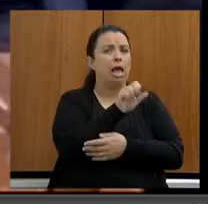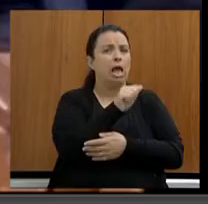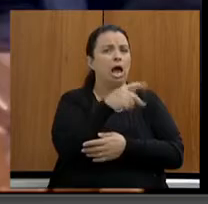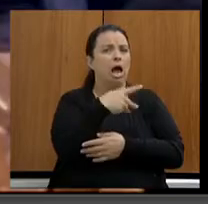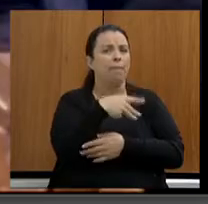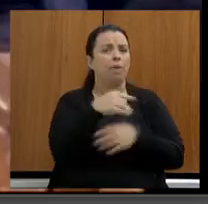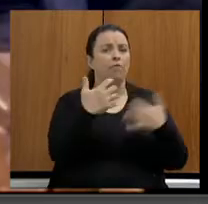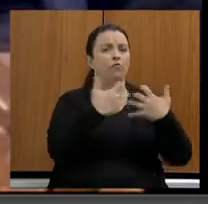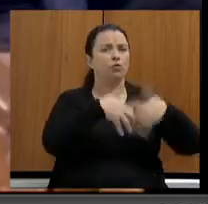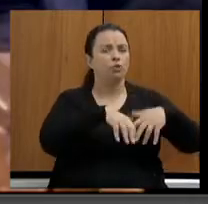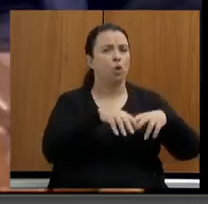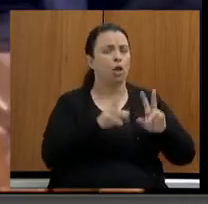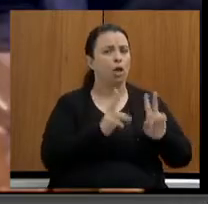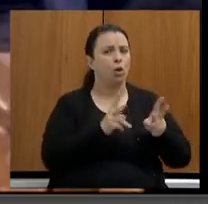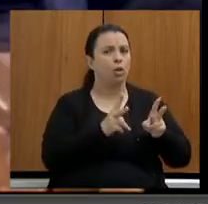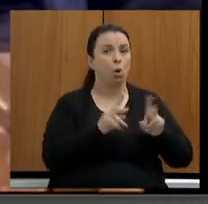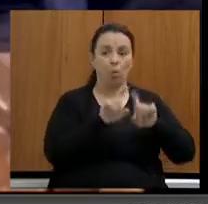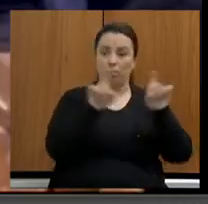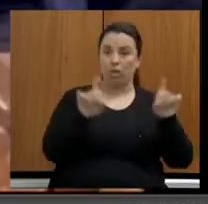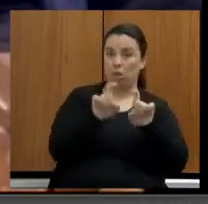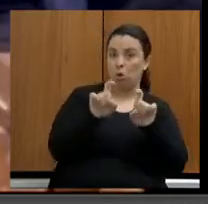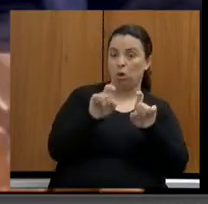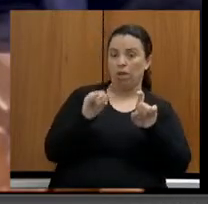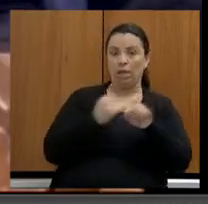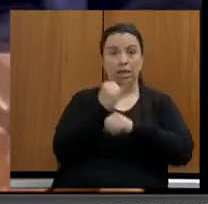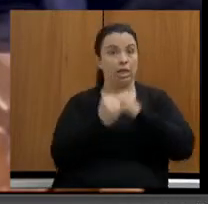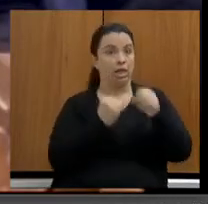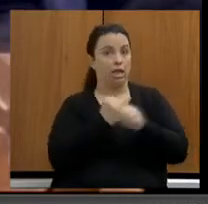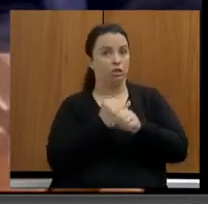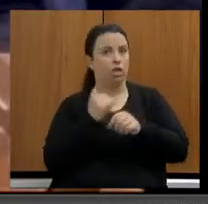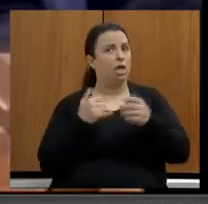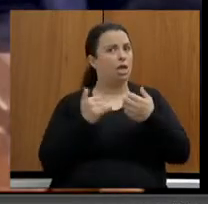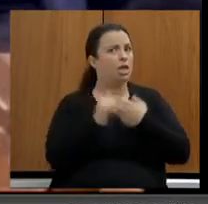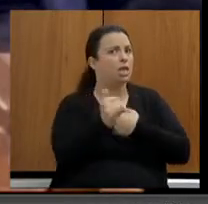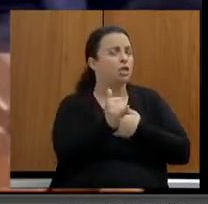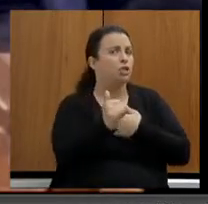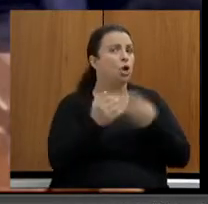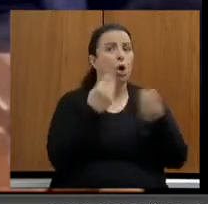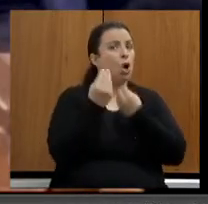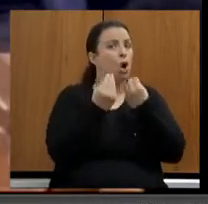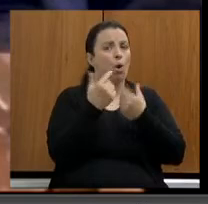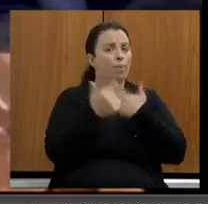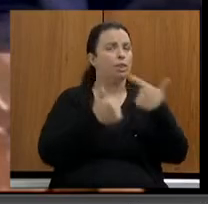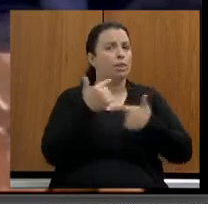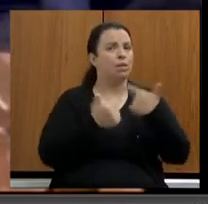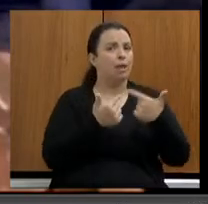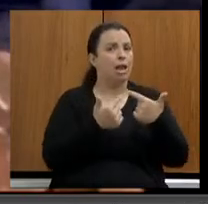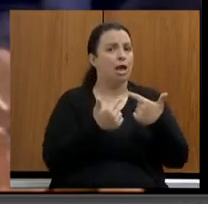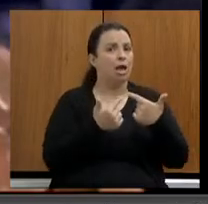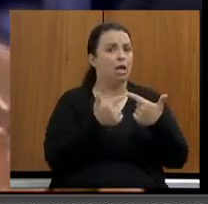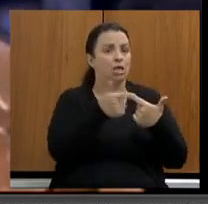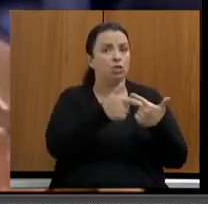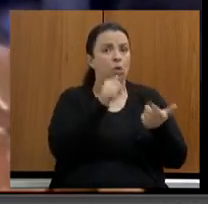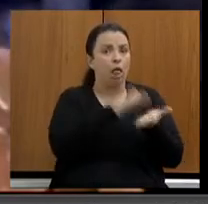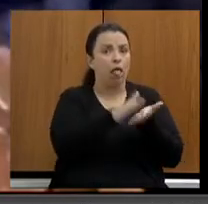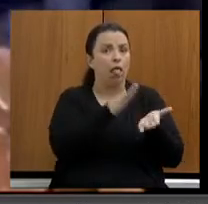computador e celular Internet energia tudo isso ganharam menos 2 mil reagir como trabalhar sem as ferramentas